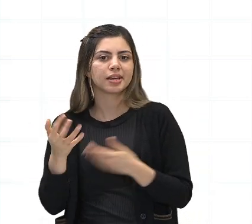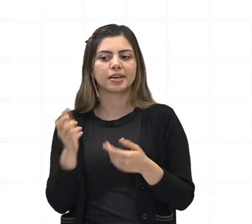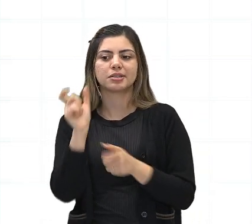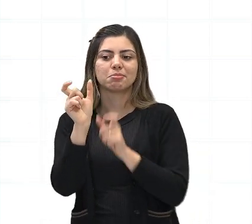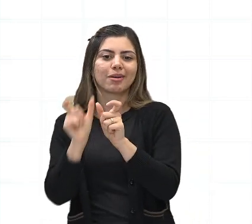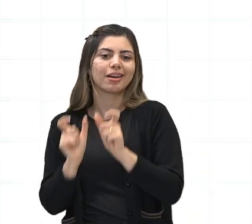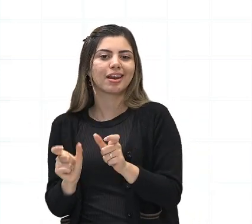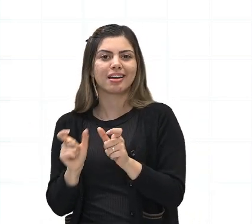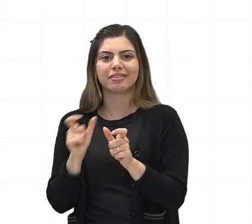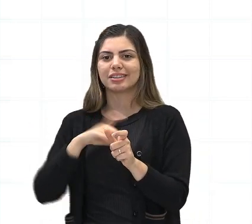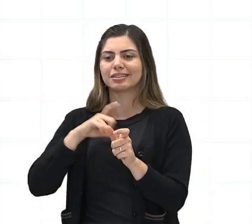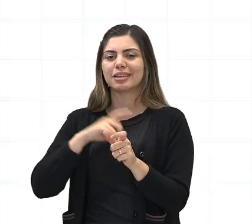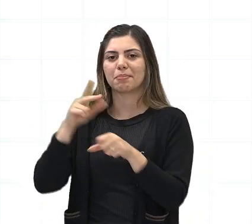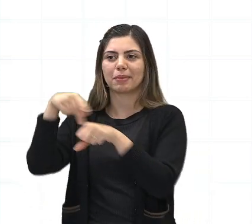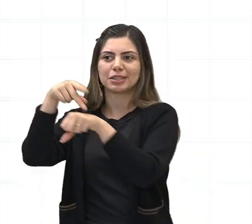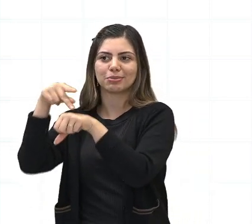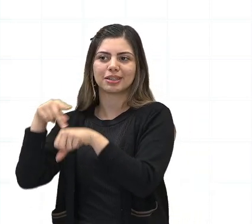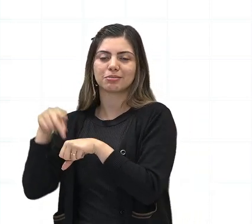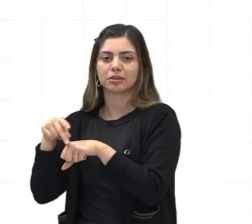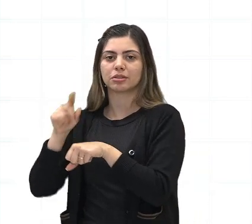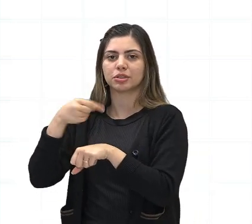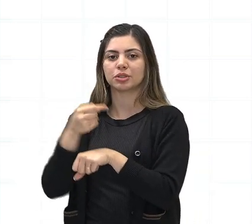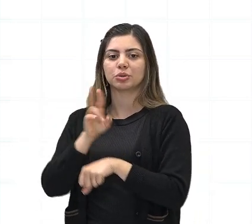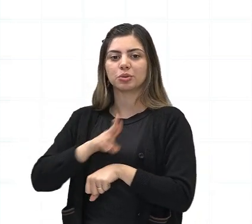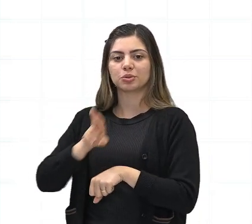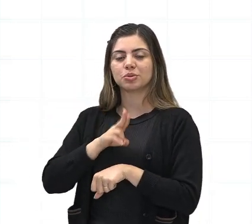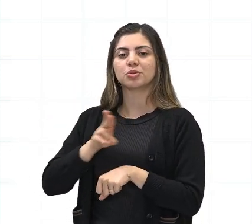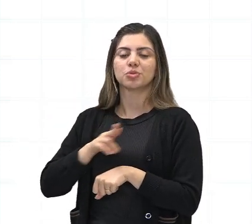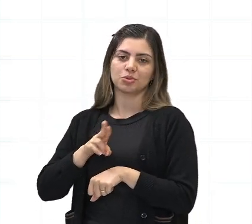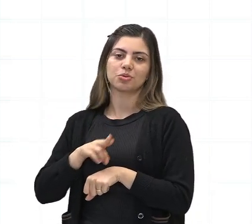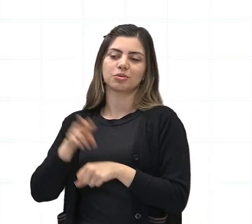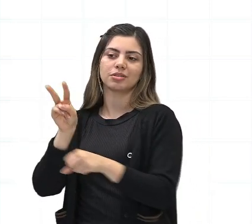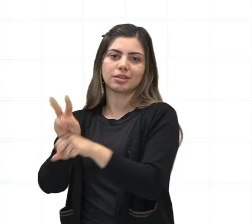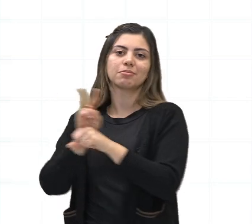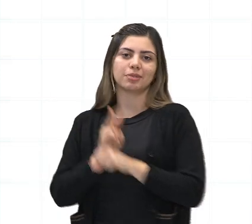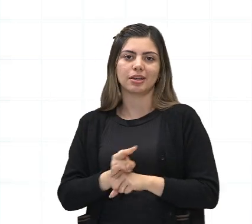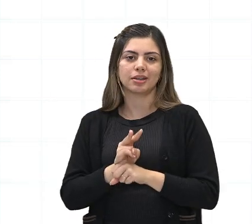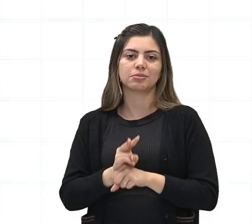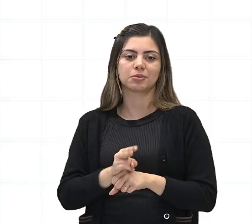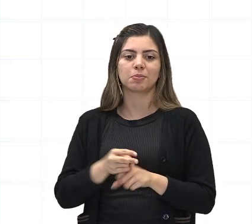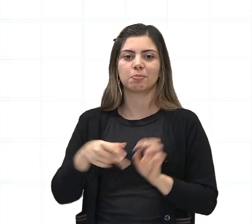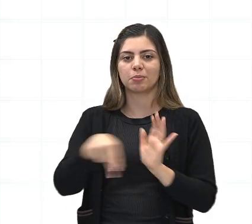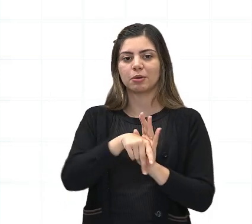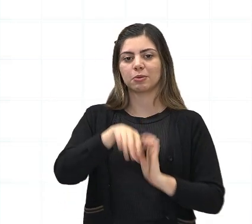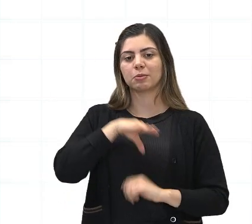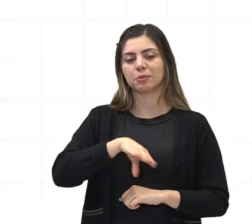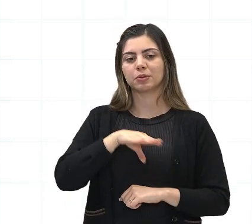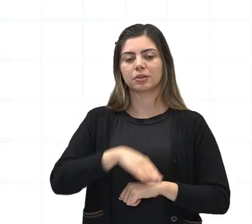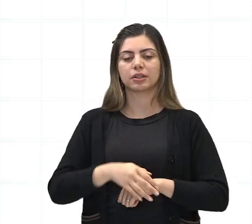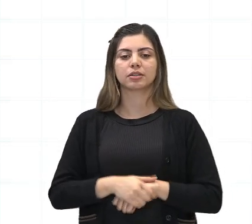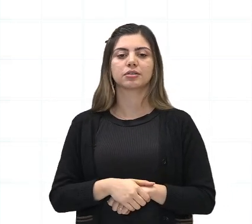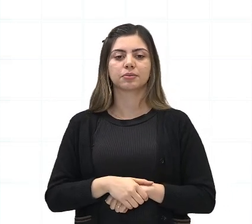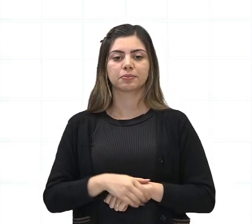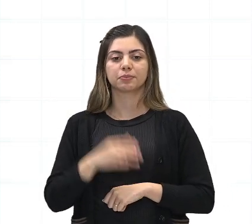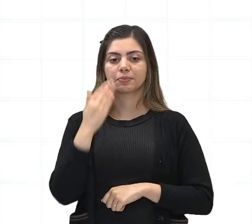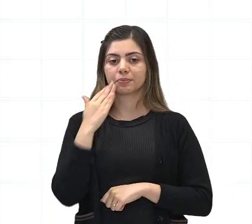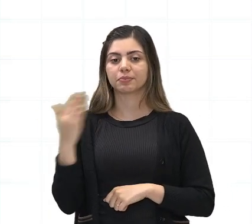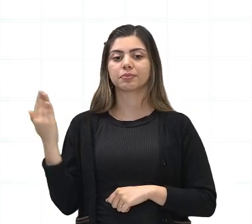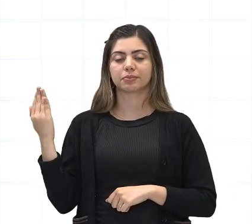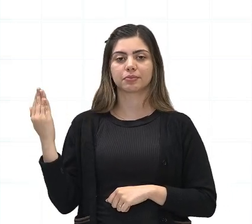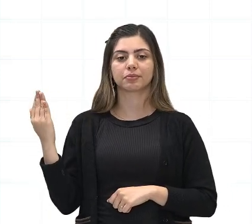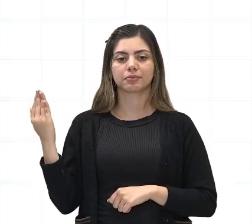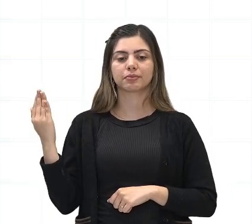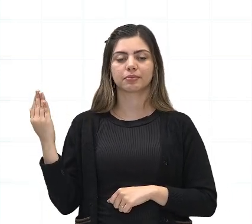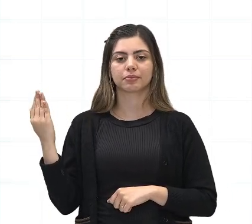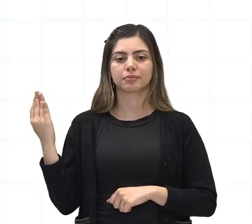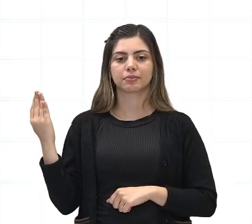até aqui no português mesmo, como nome de remédio ali, né? Eu tirei o meu green card e fui para Miami Beach. Posso não